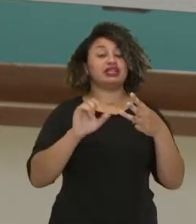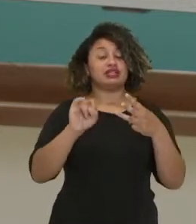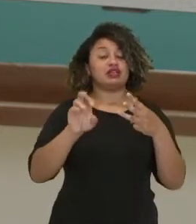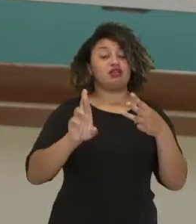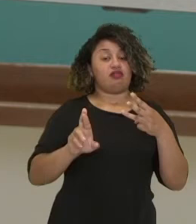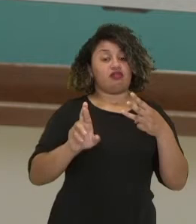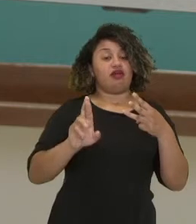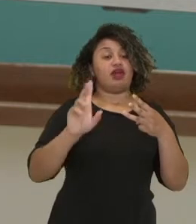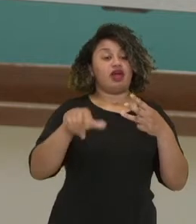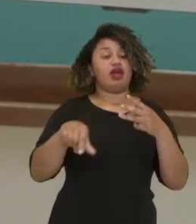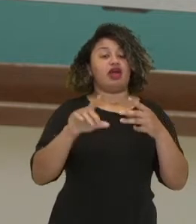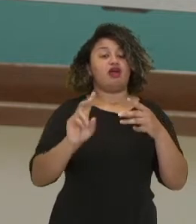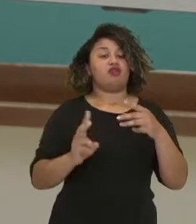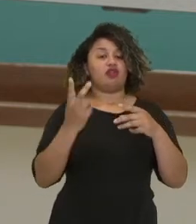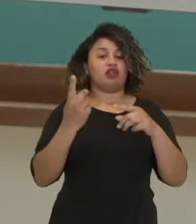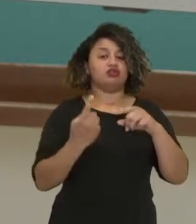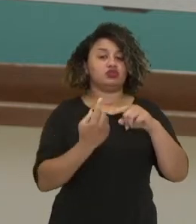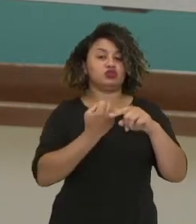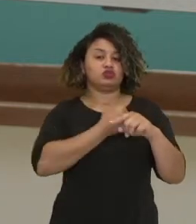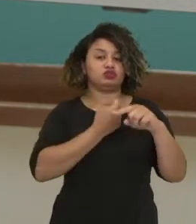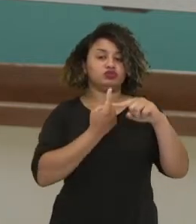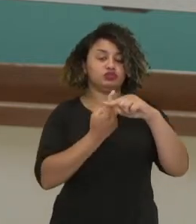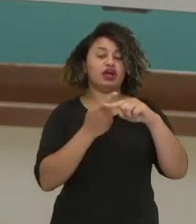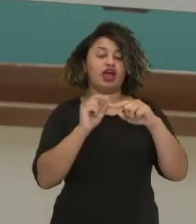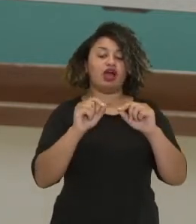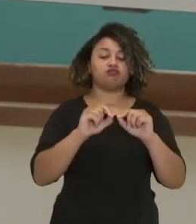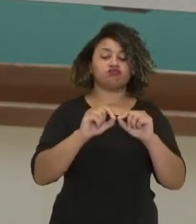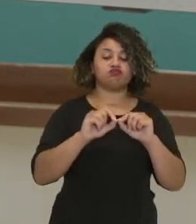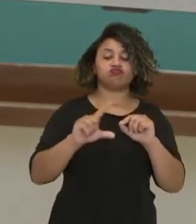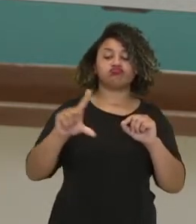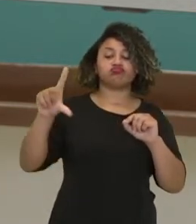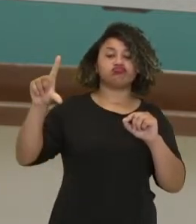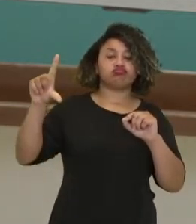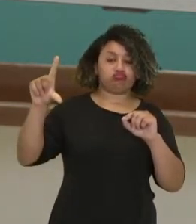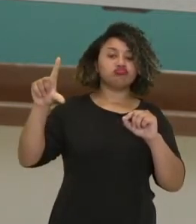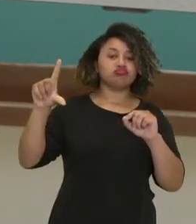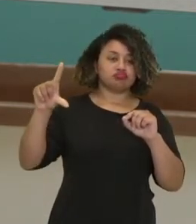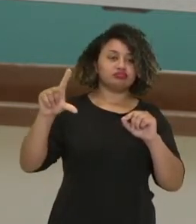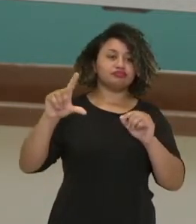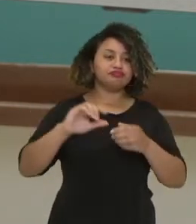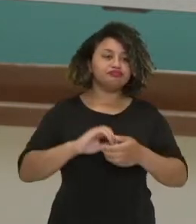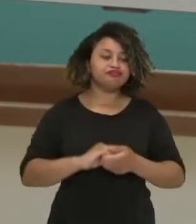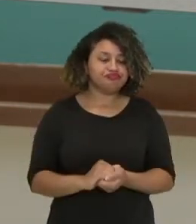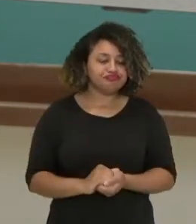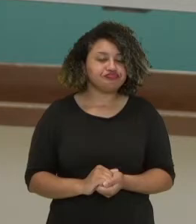a razão é positiva, uma PA, ou então uma sequência, né, crescente.